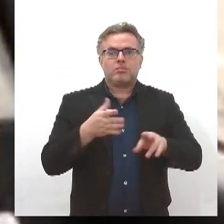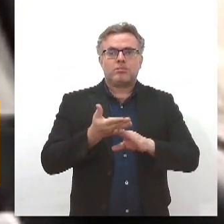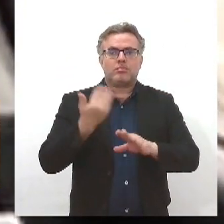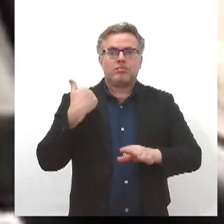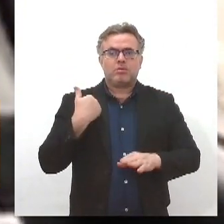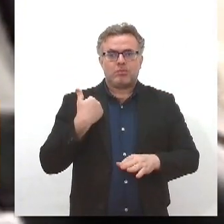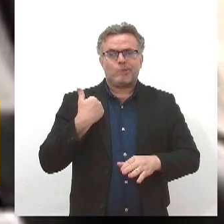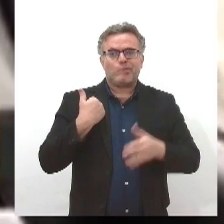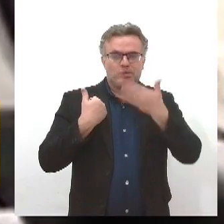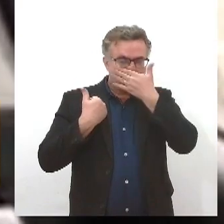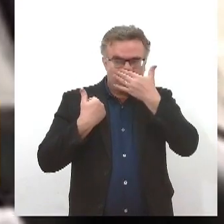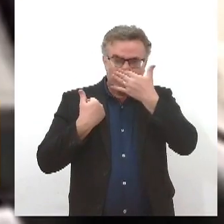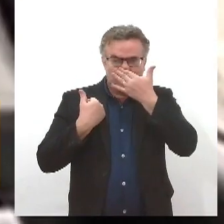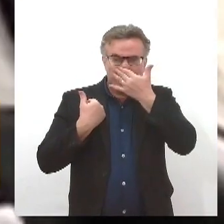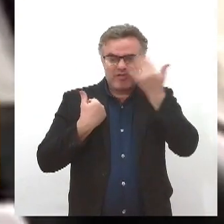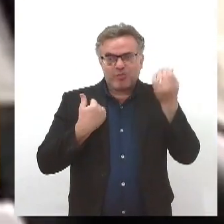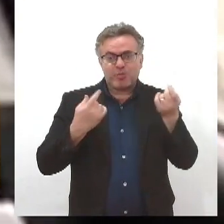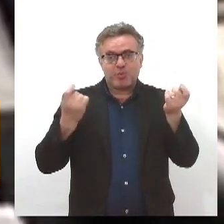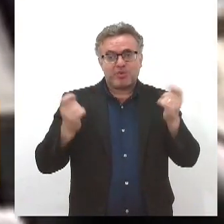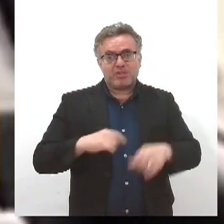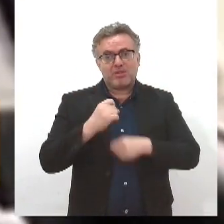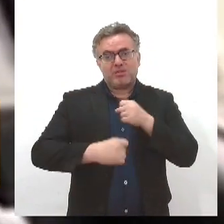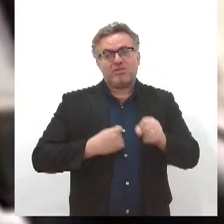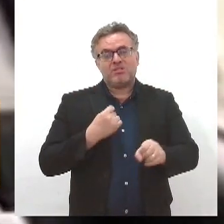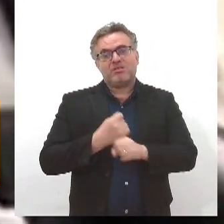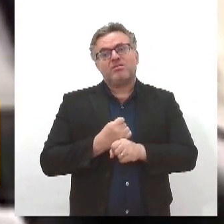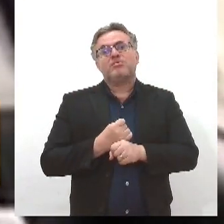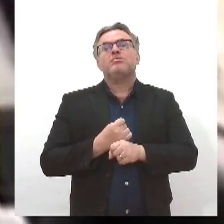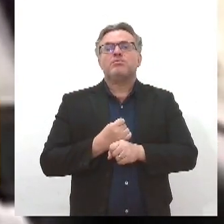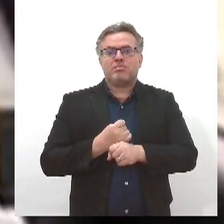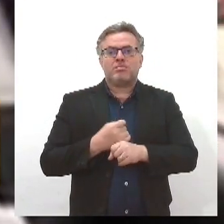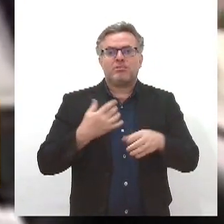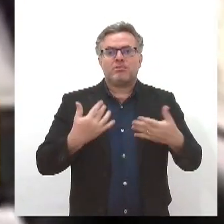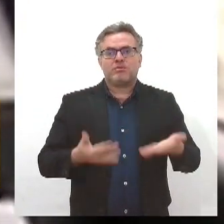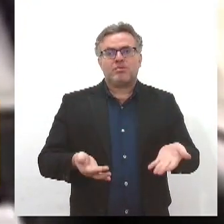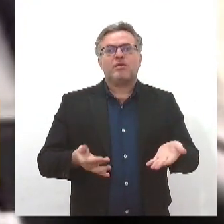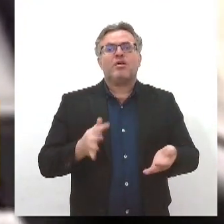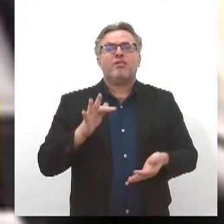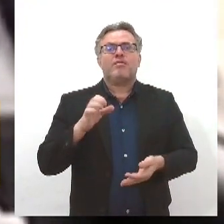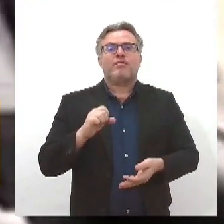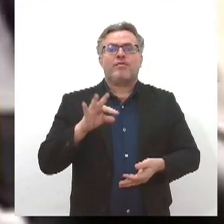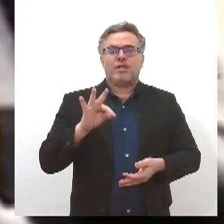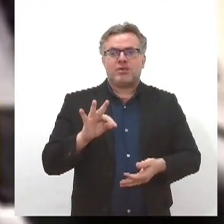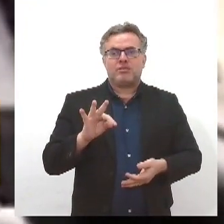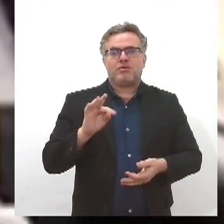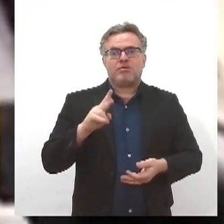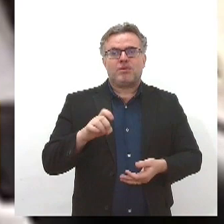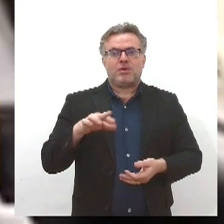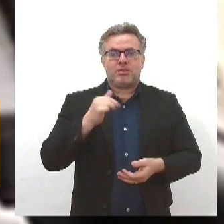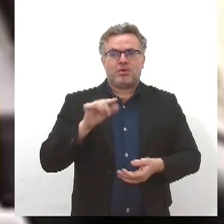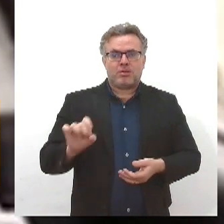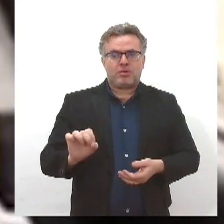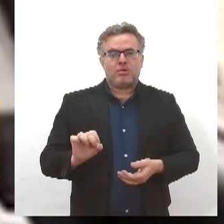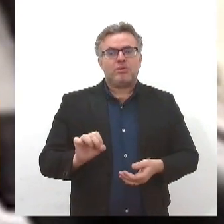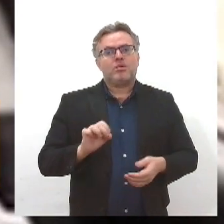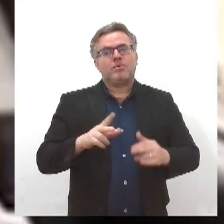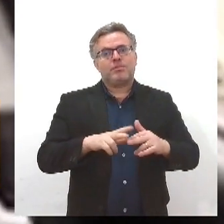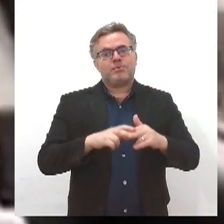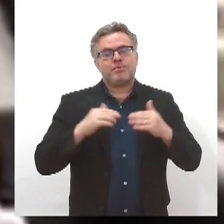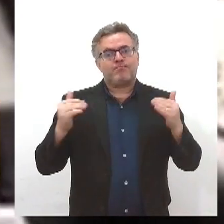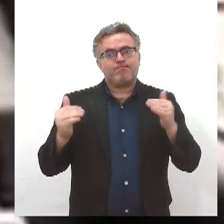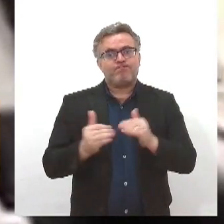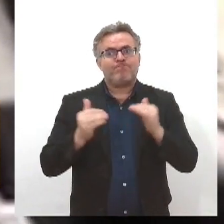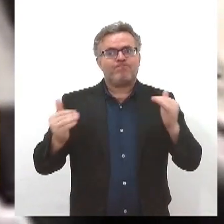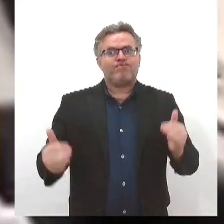Mas acontece que esse ano nós tivemos o Fest de Verão, que foi justamente na semana passada, e ia coincidir com o Fest de Verão. Então,